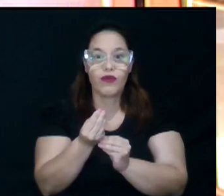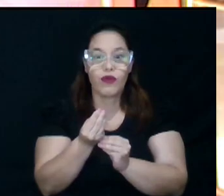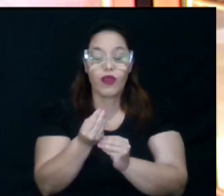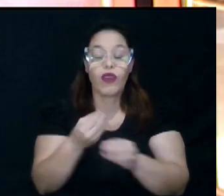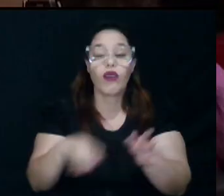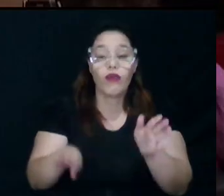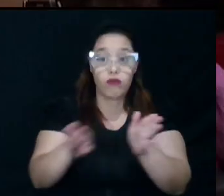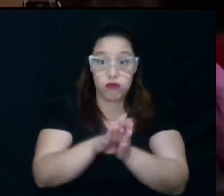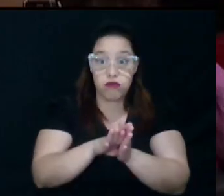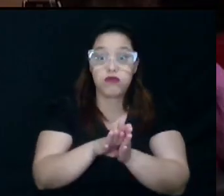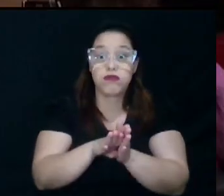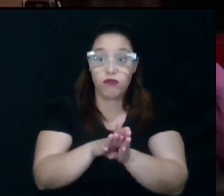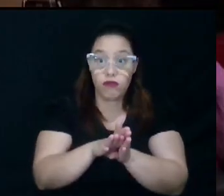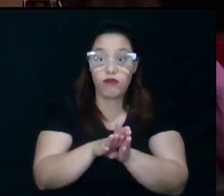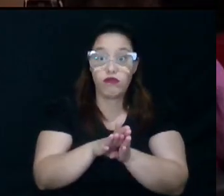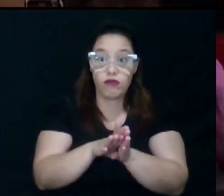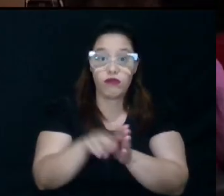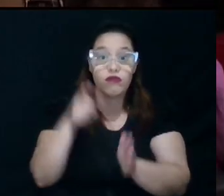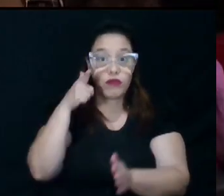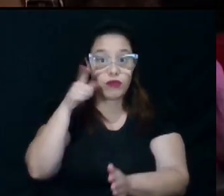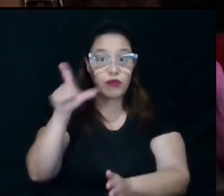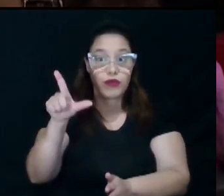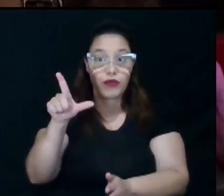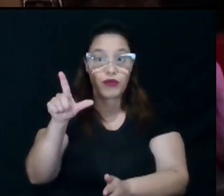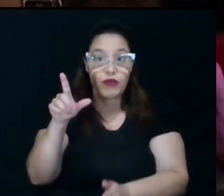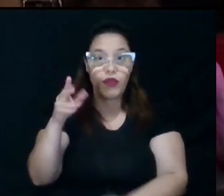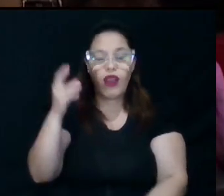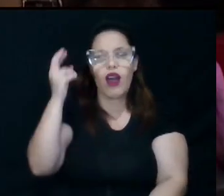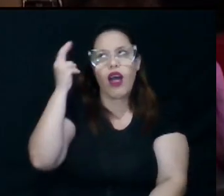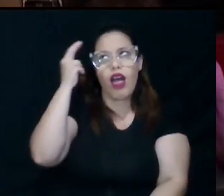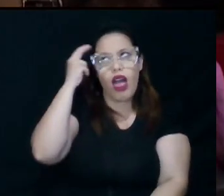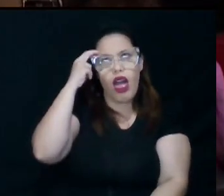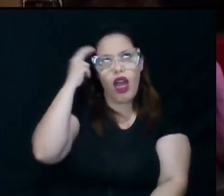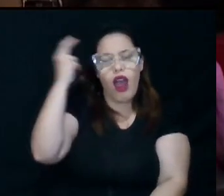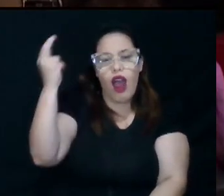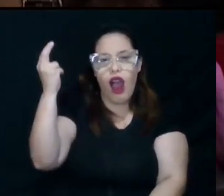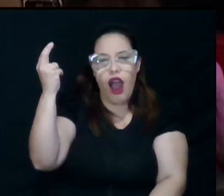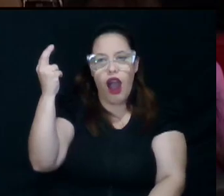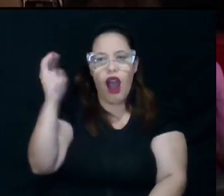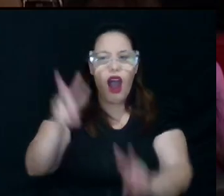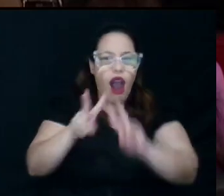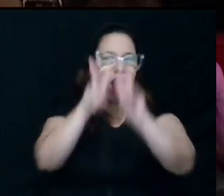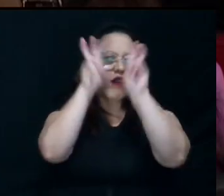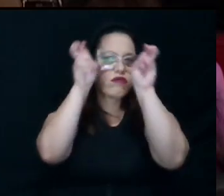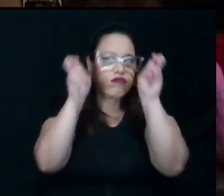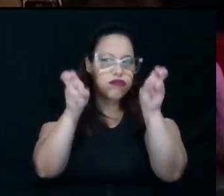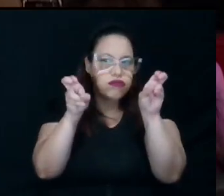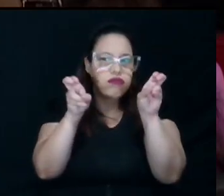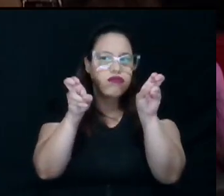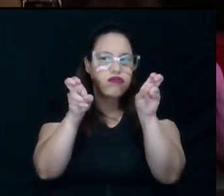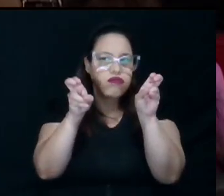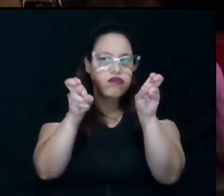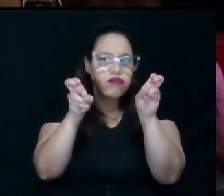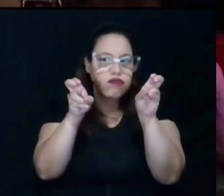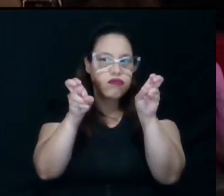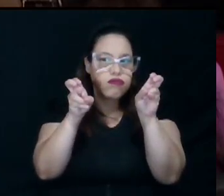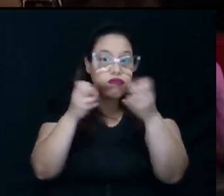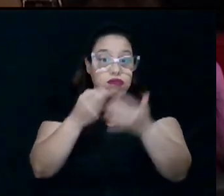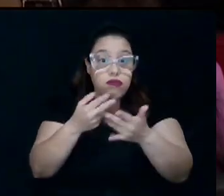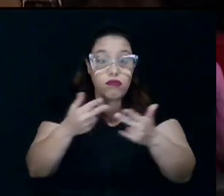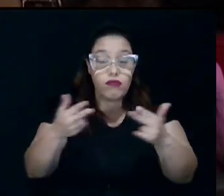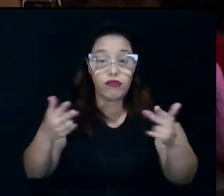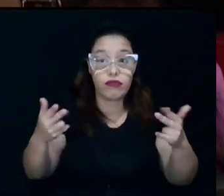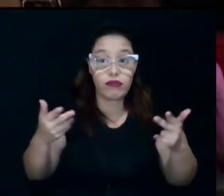de ação. Bom, e a ideia é aproximar o tema da sociedade de uma maneira geral ao apresentar